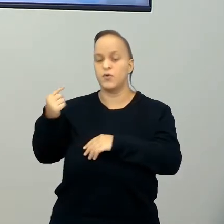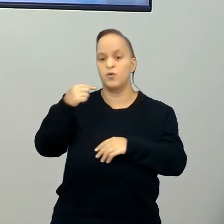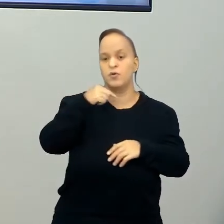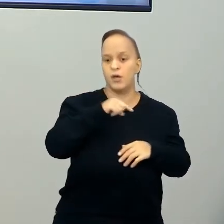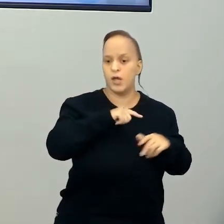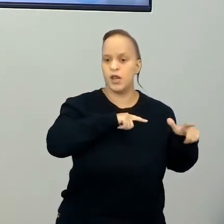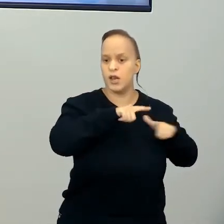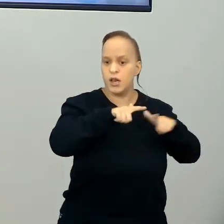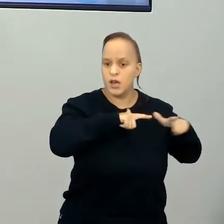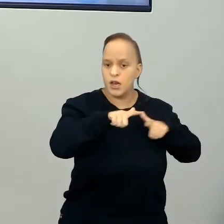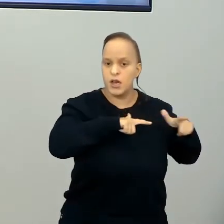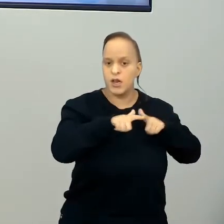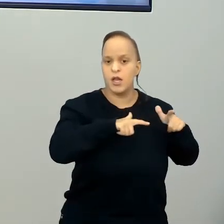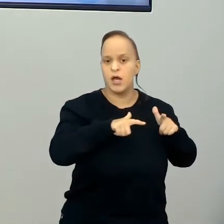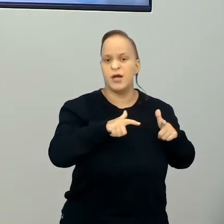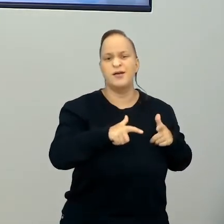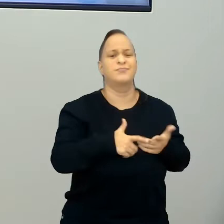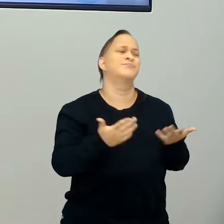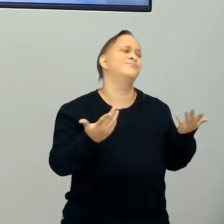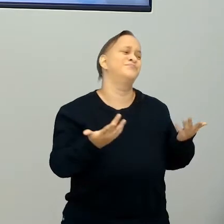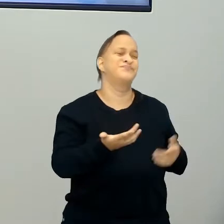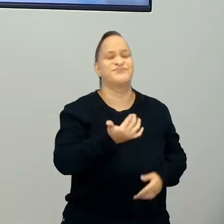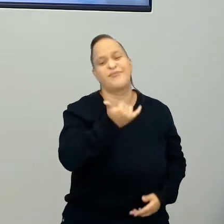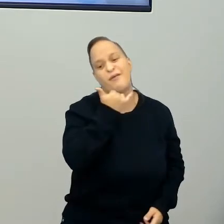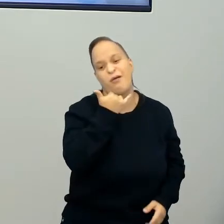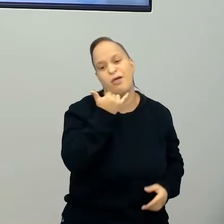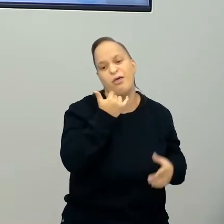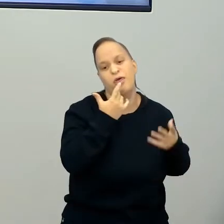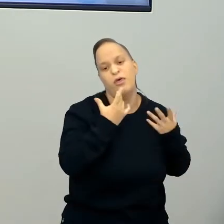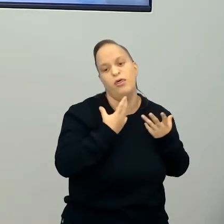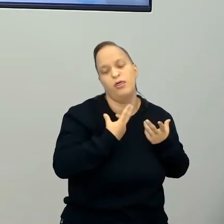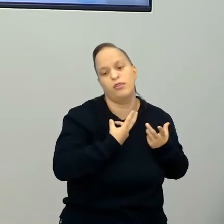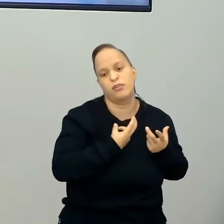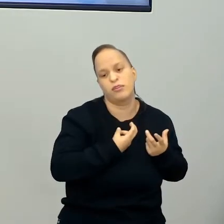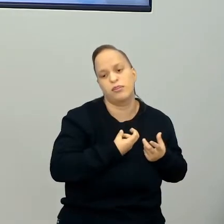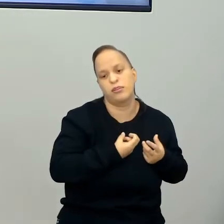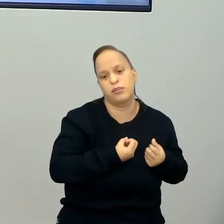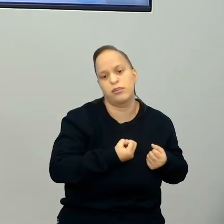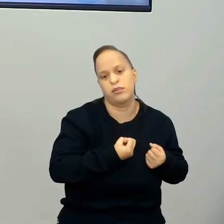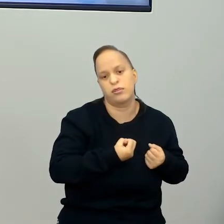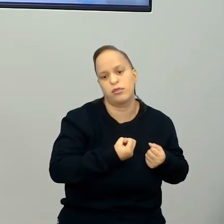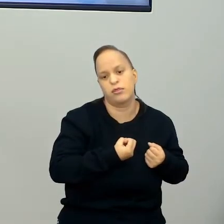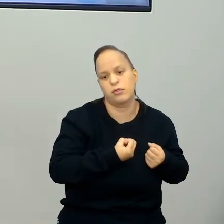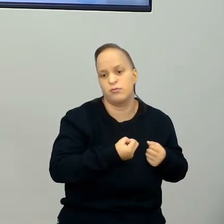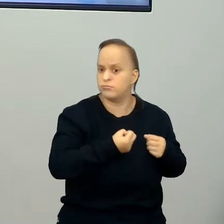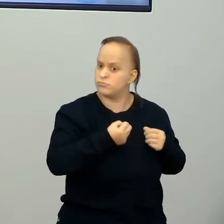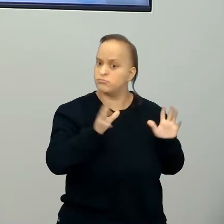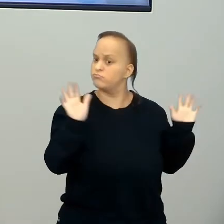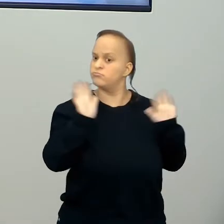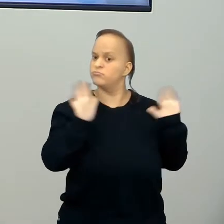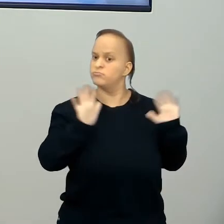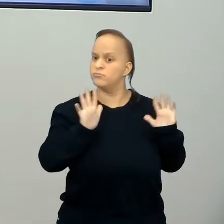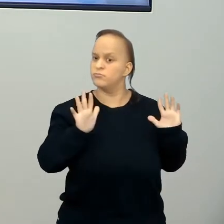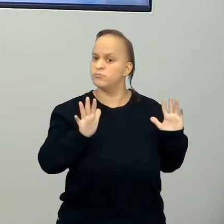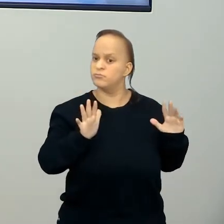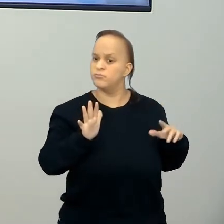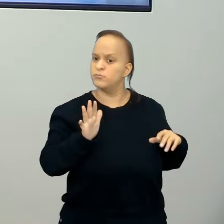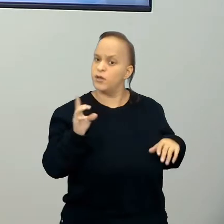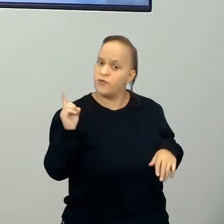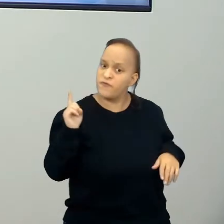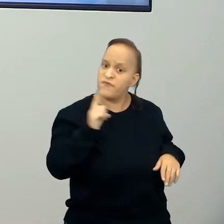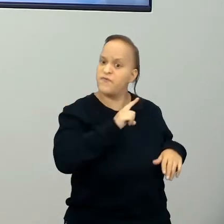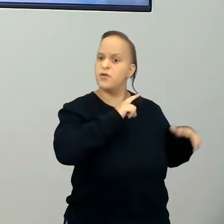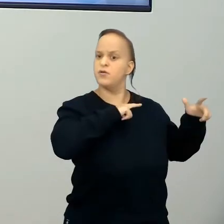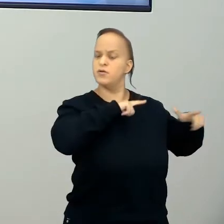não posso chegar aqui e falar, gente, olha, desculpa, tô cansada e eu não vou fazer nada hoje. Não, eu tenho que vir aqui, eu tenho que gravar, eu tenho